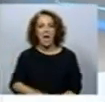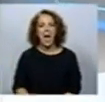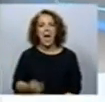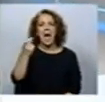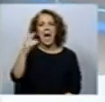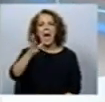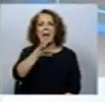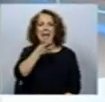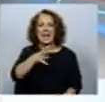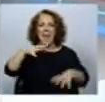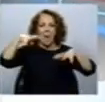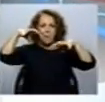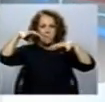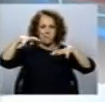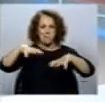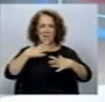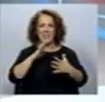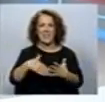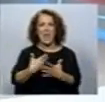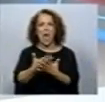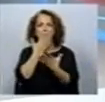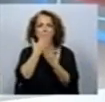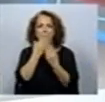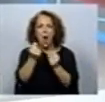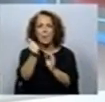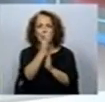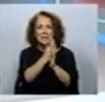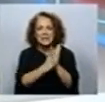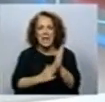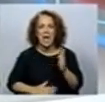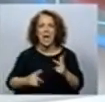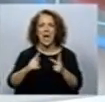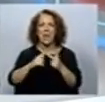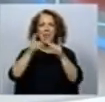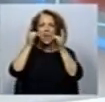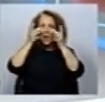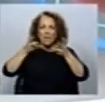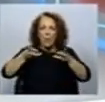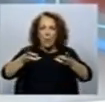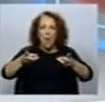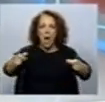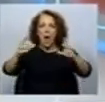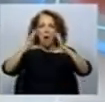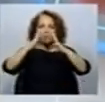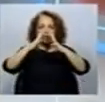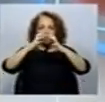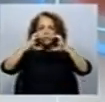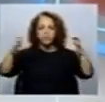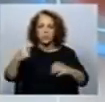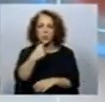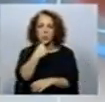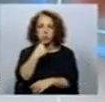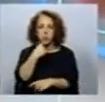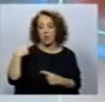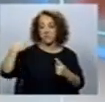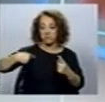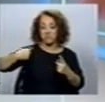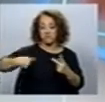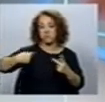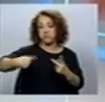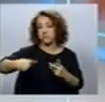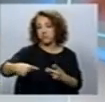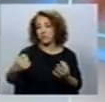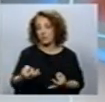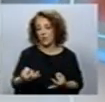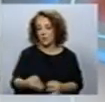quente vinda do sudoeste que nos traz muita umidade, neblinas e nevoeiros, e é o que se tem verificado durante o dia de hoje e nos últimos dias também